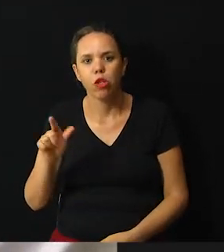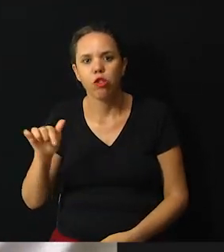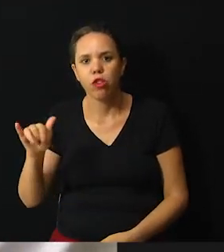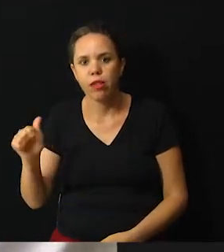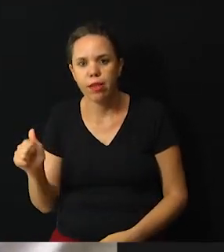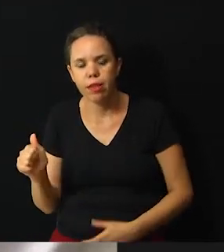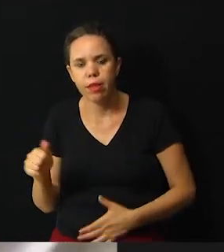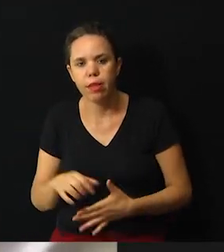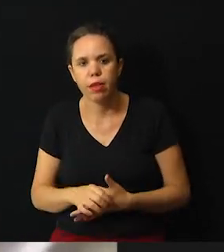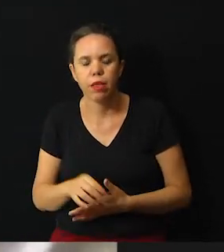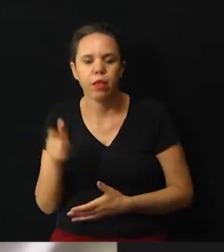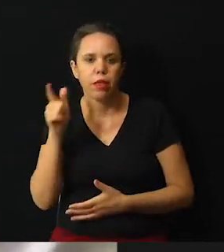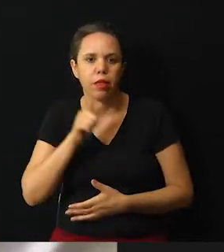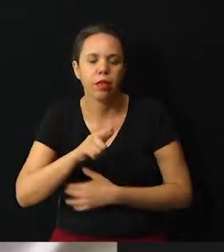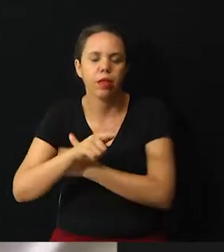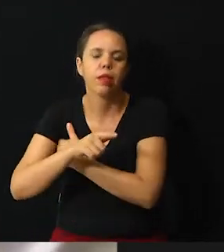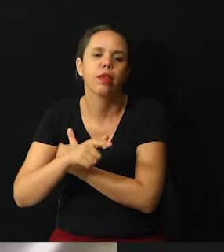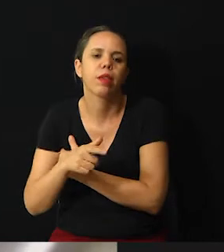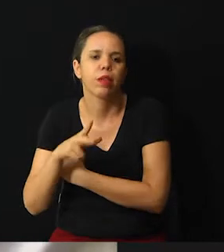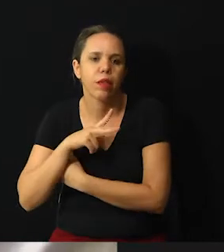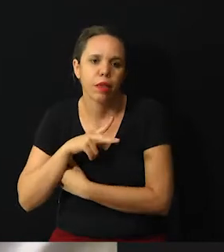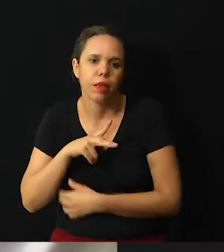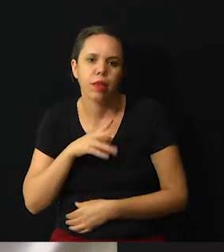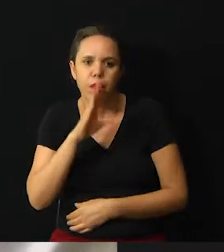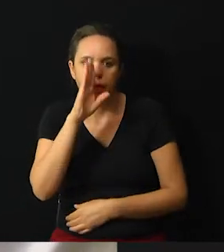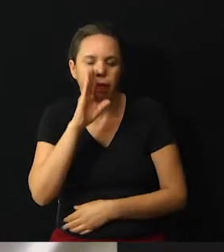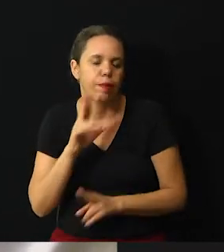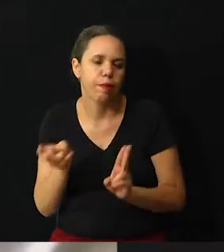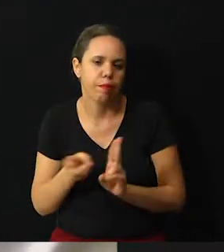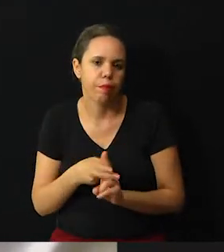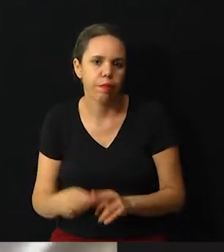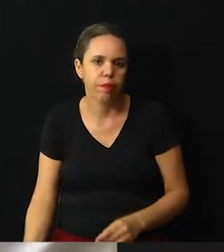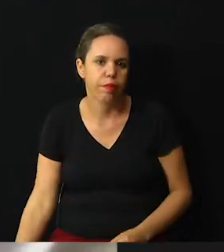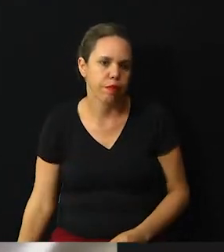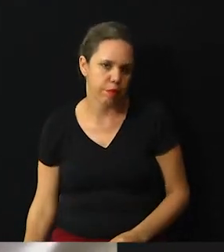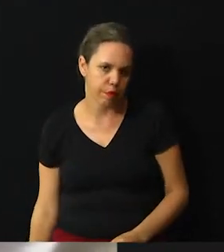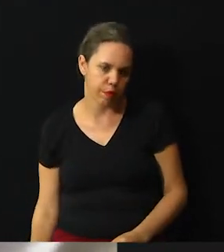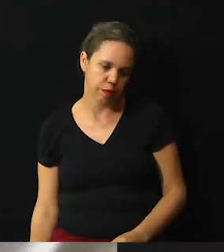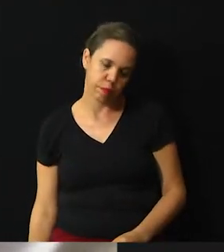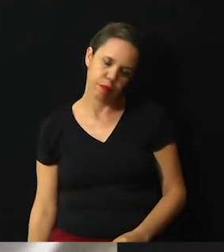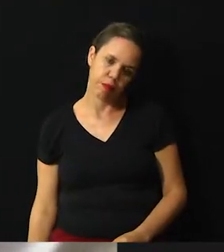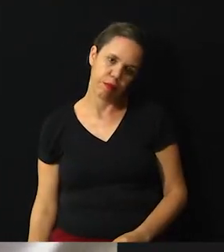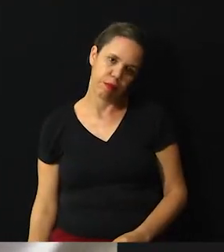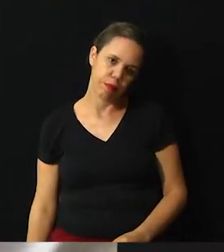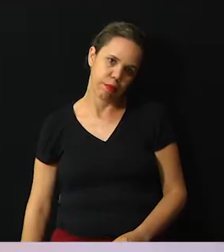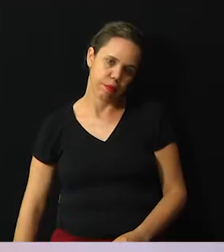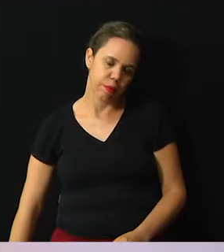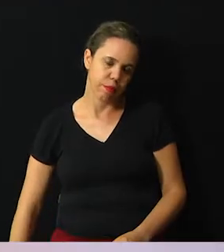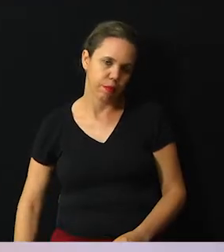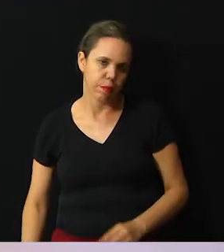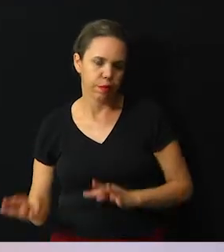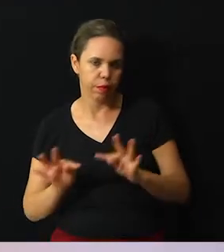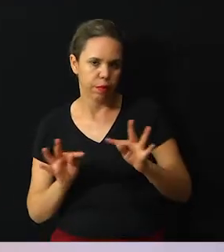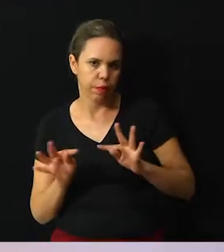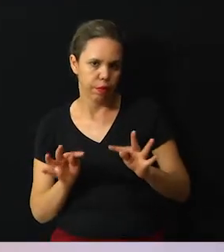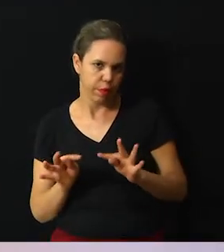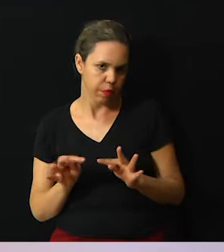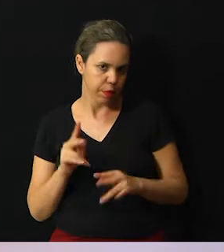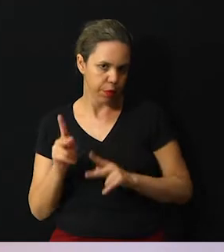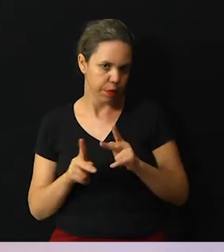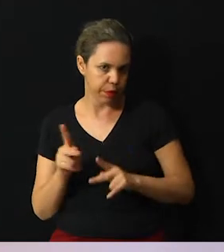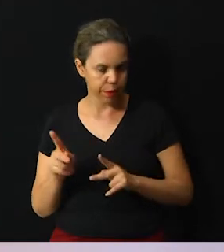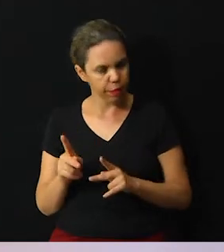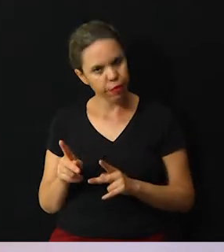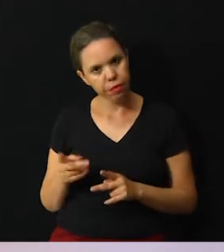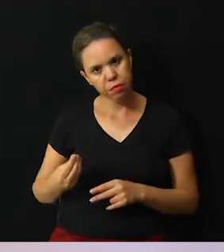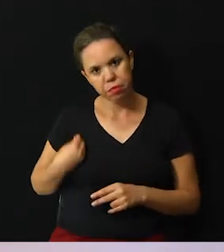E reumatologista você consegue tanto na privada, como na rede privada, como também na rede pública. E doutor, ela tratada, a